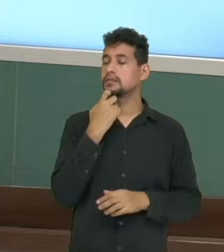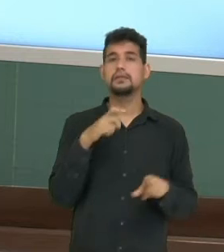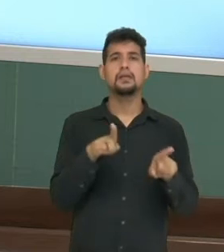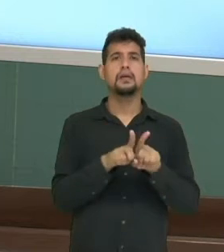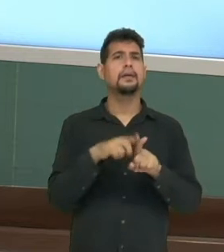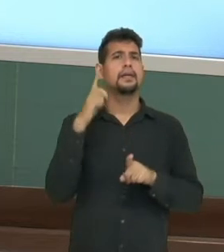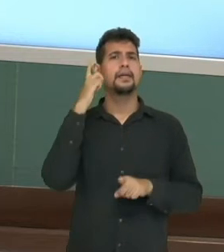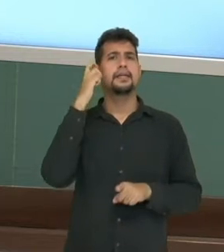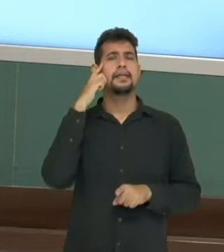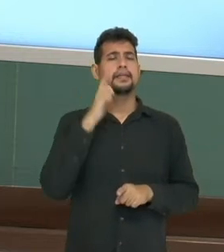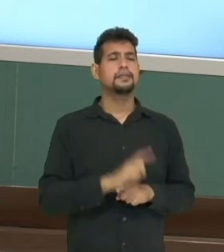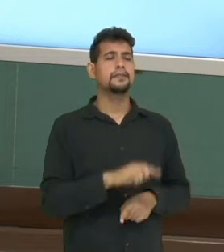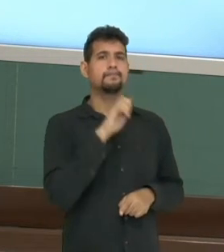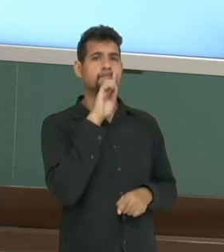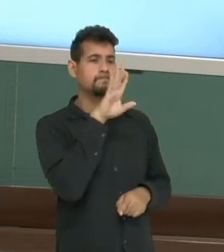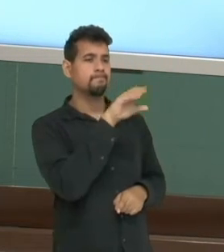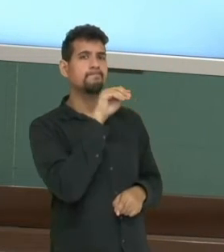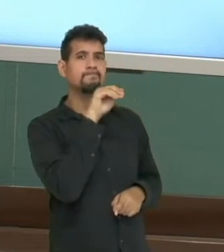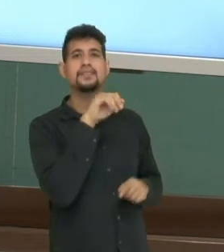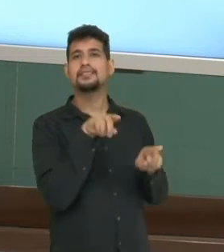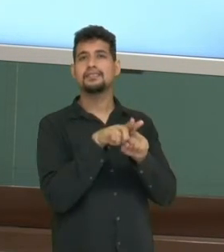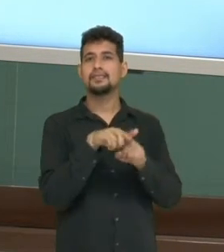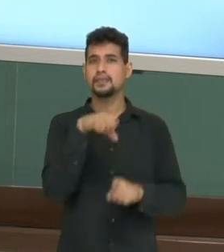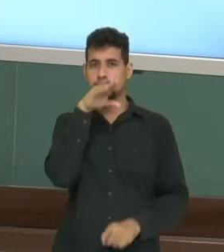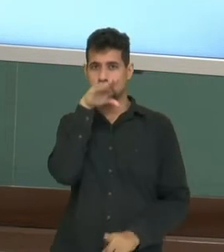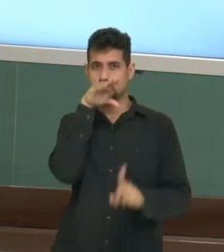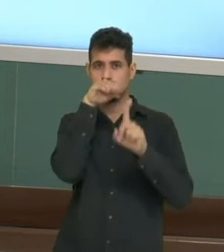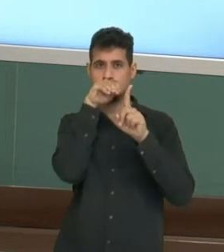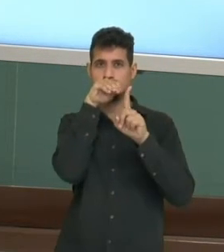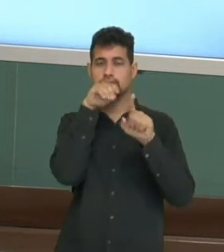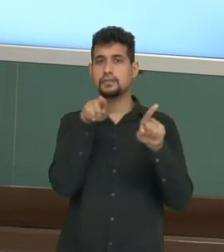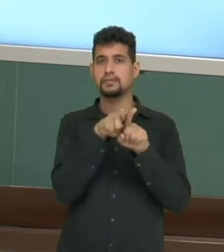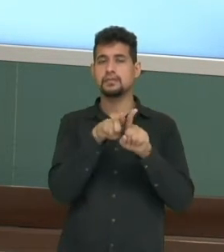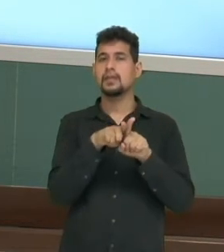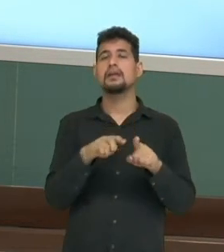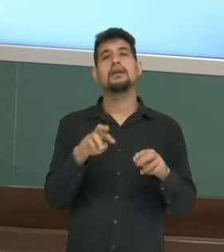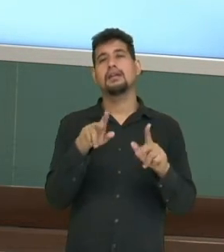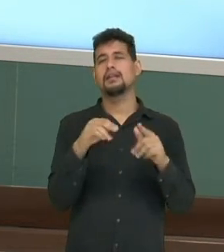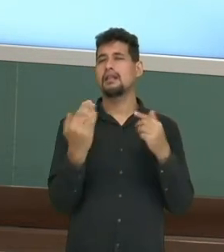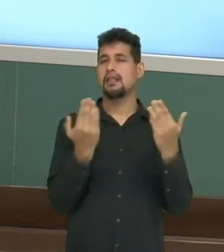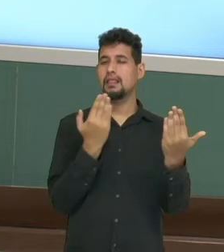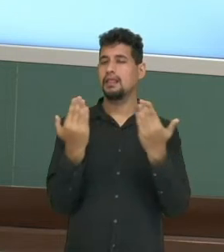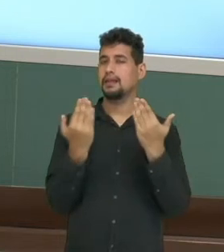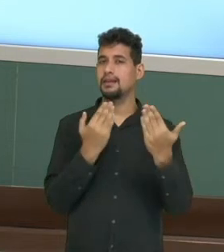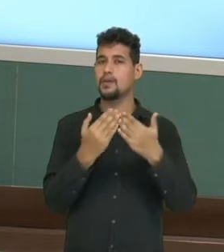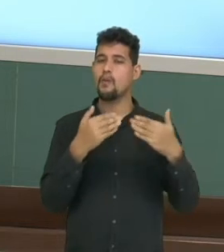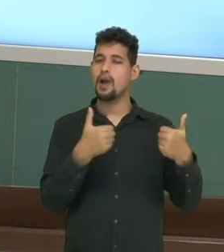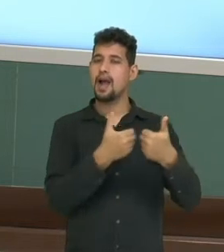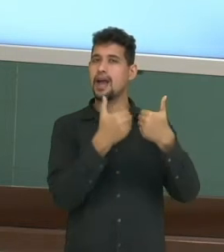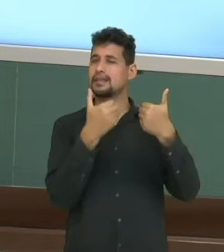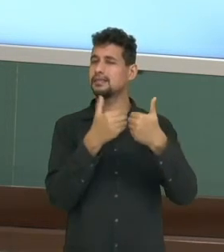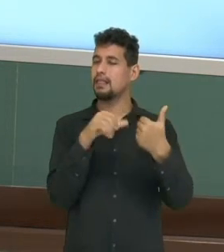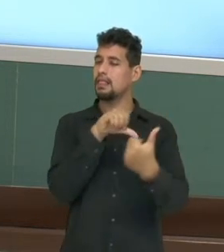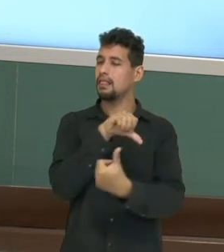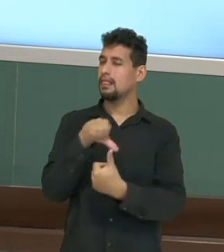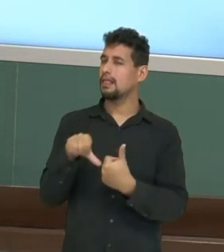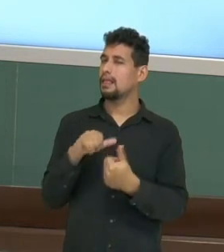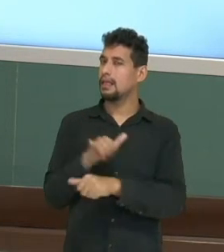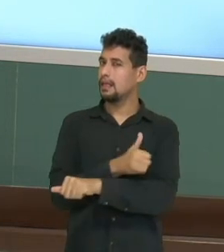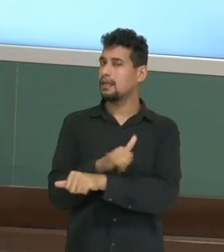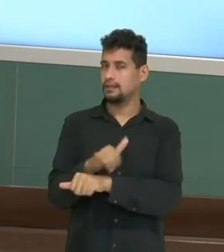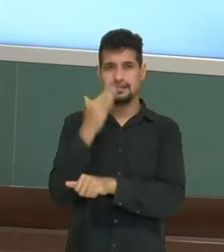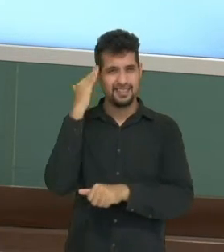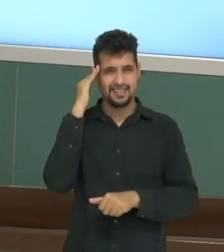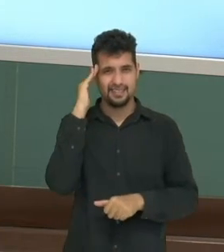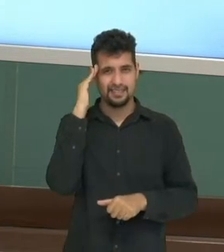um calar, não falar. Então há um drible da música aí para tentar passar pela